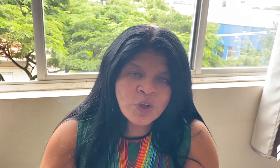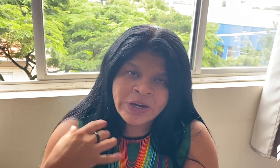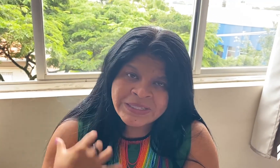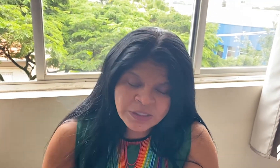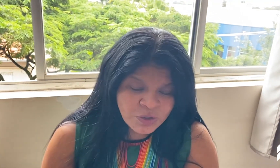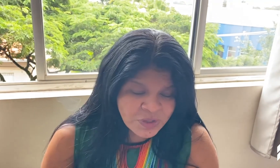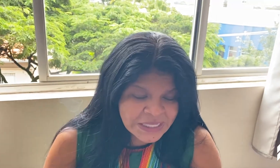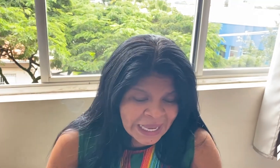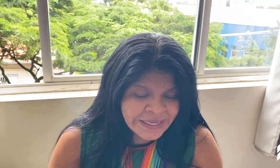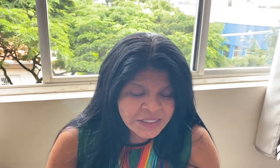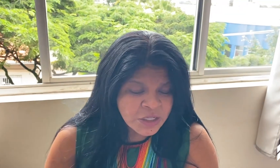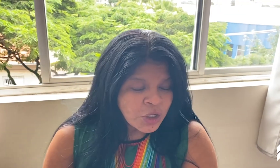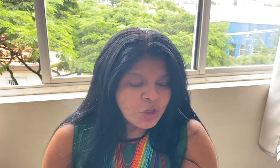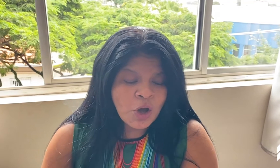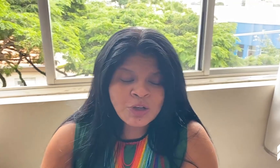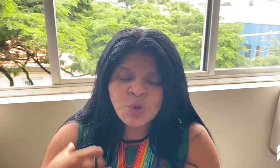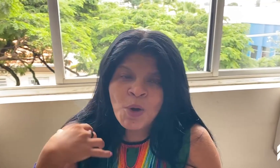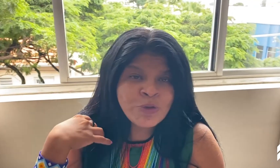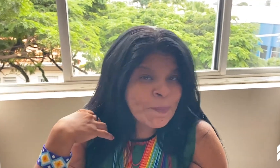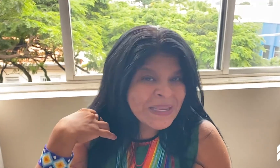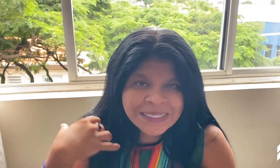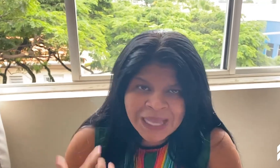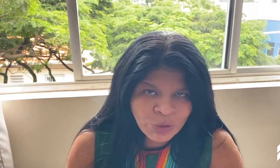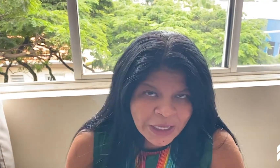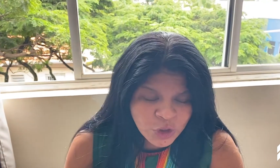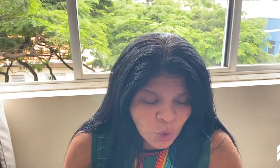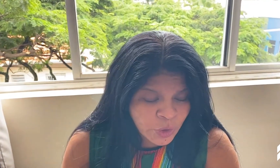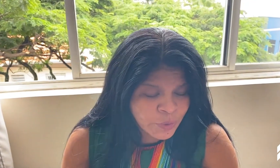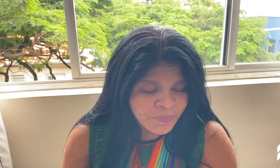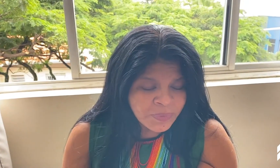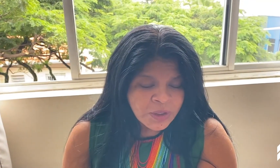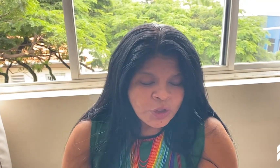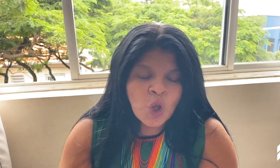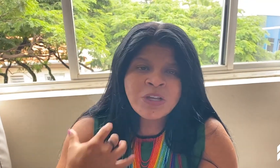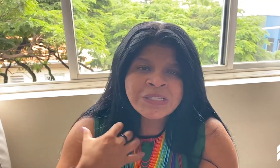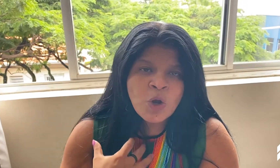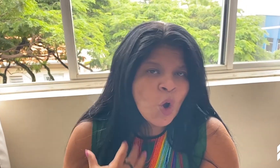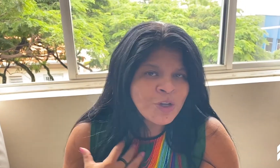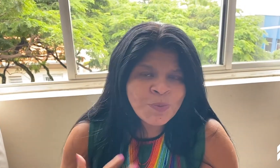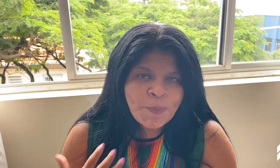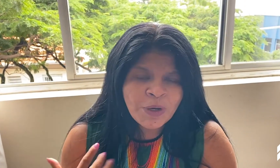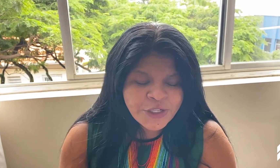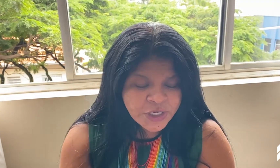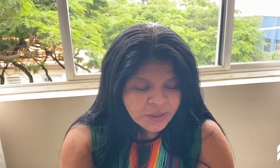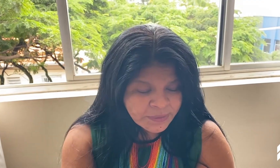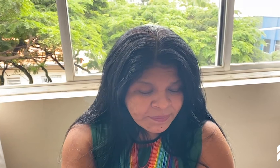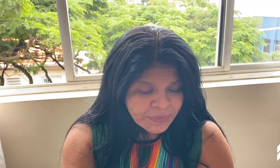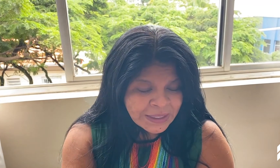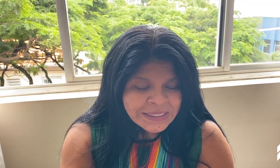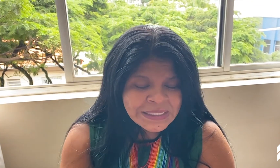nossas organizações sociais, nosso modo de pensar o território, nossa